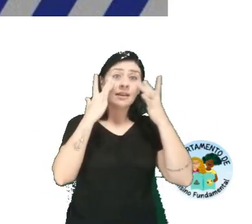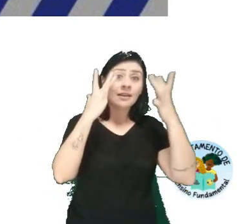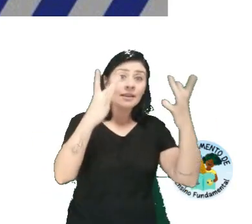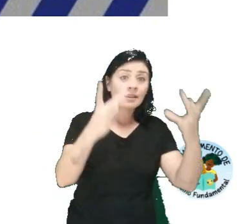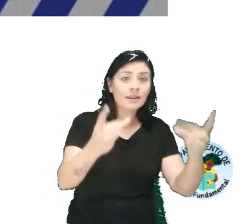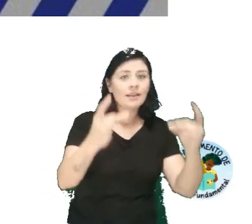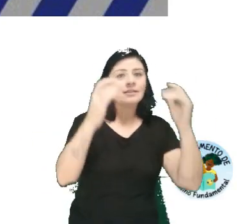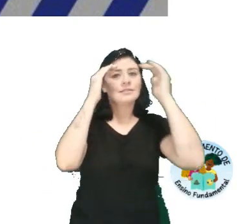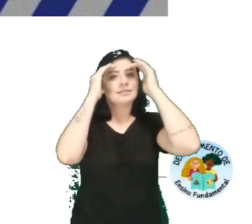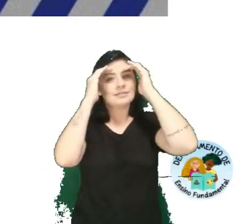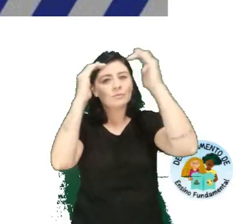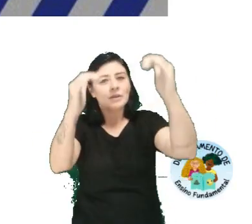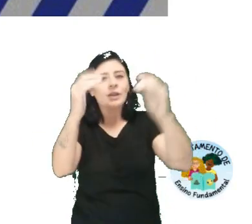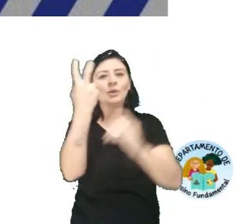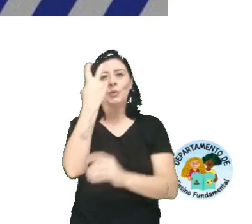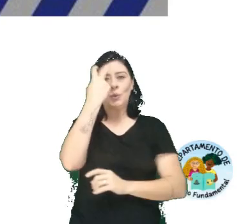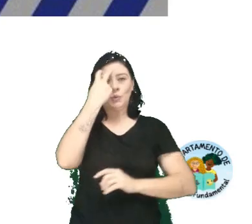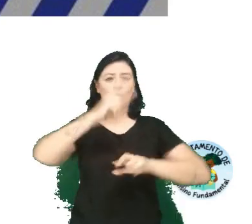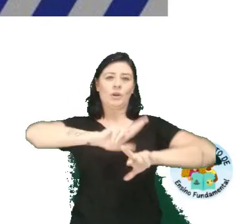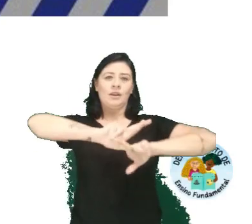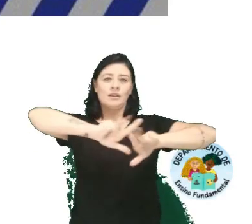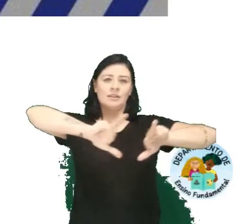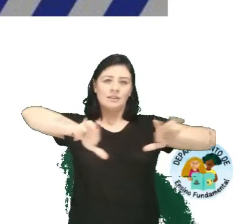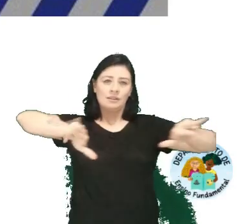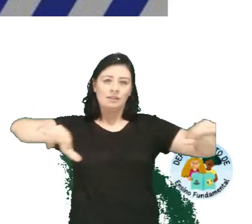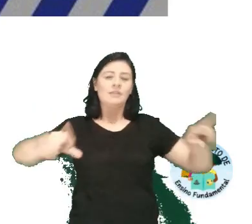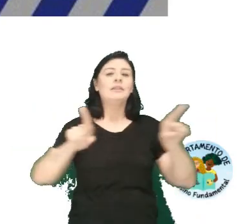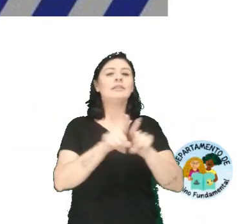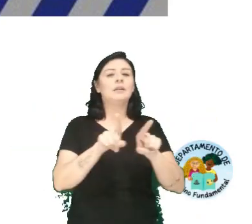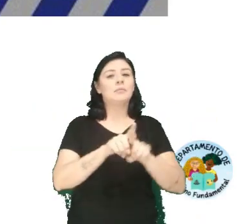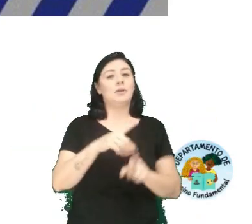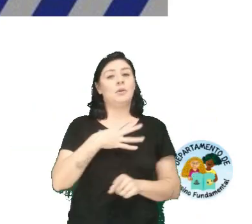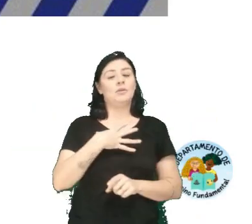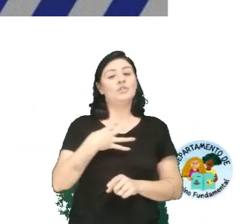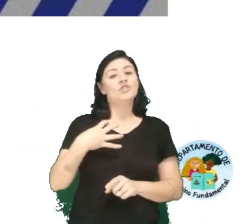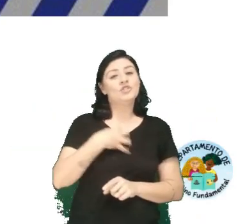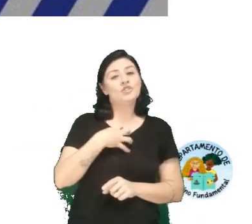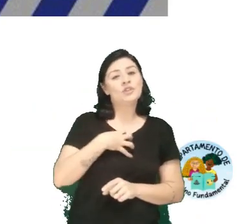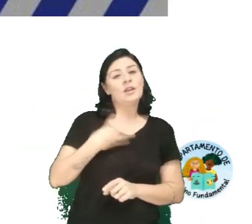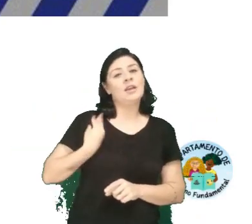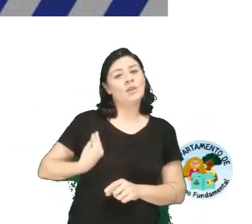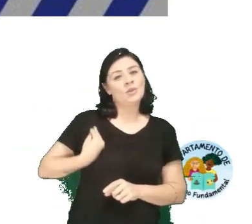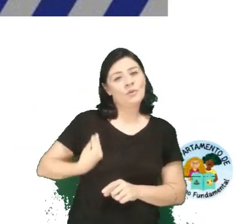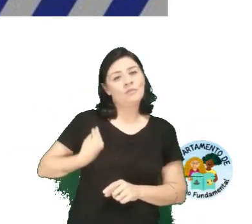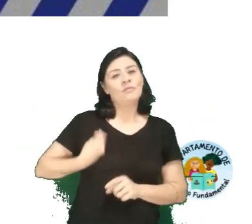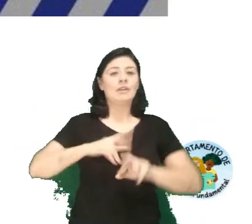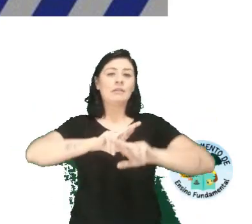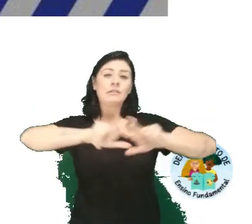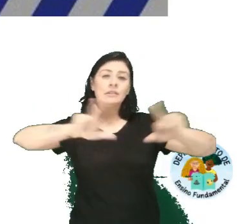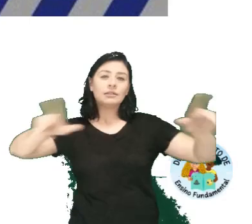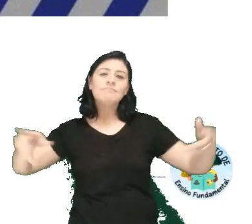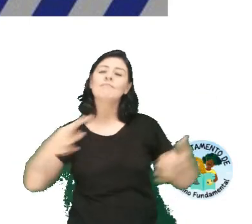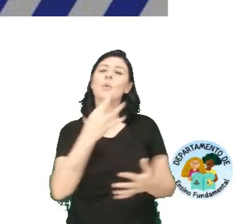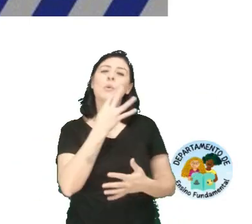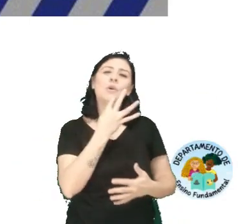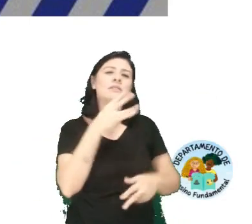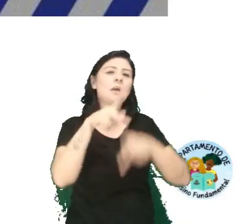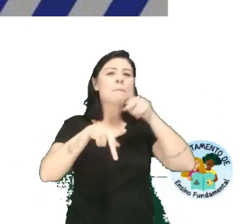às diferentes culturas, né, e os diferentes modos de vida. Então, conhecer os